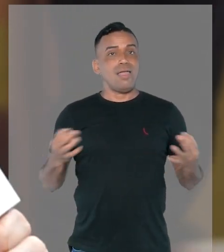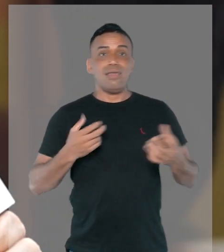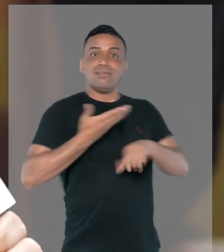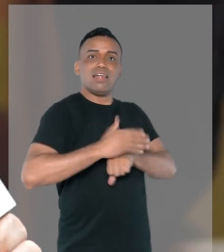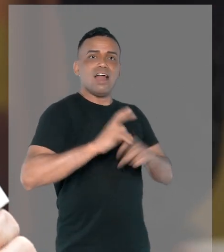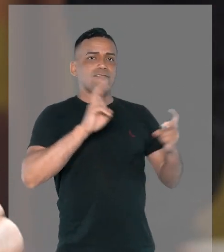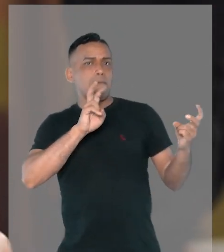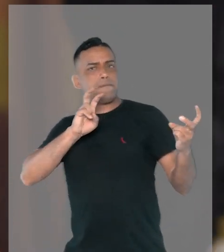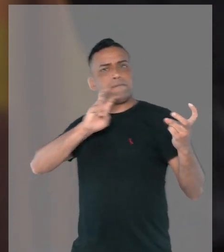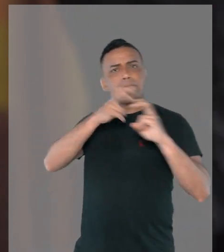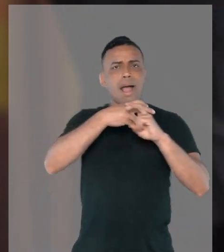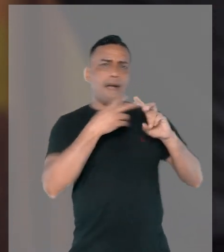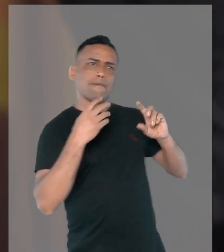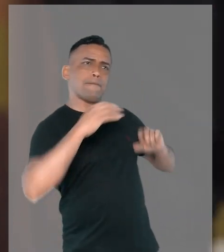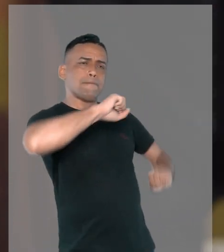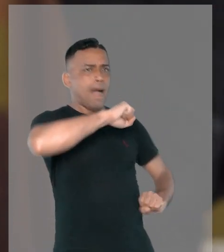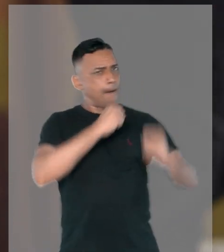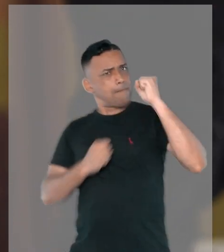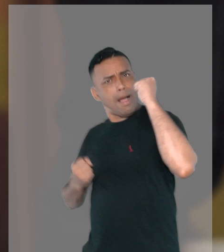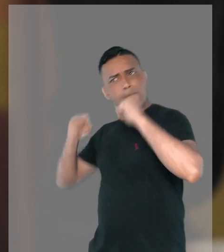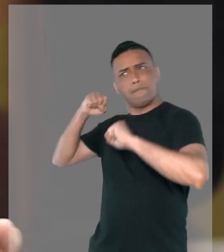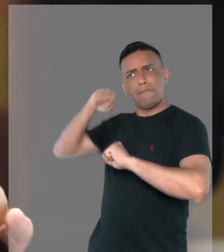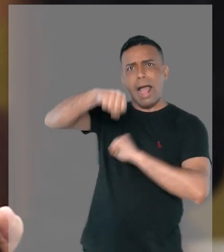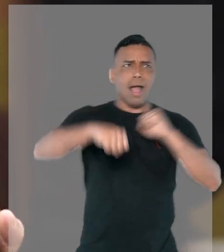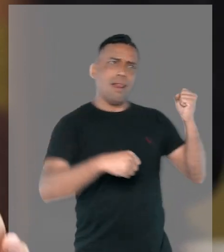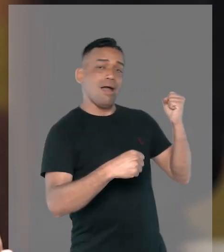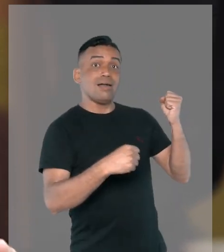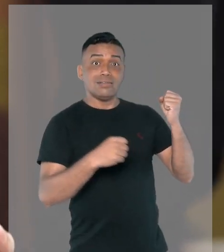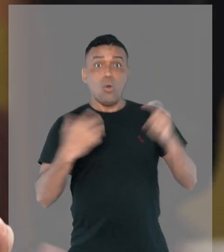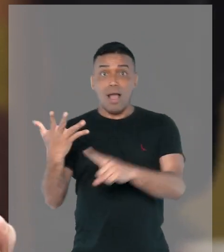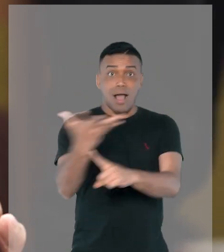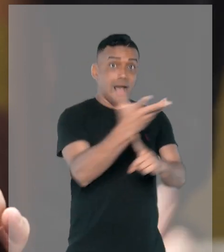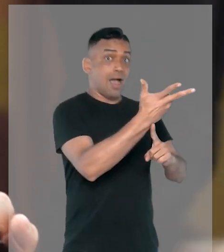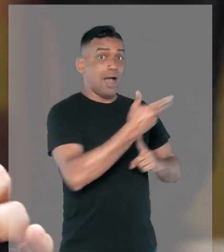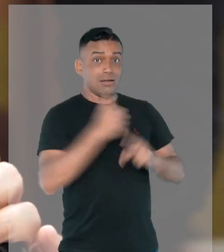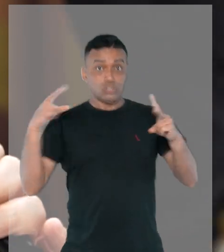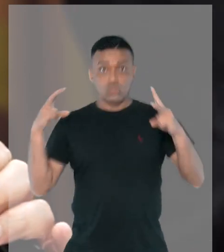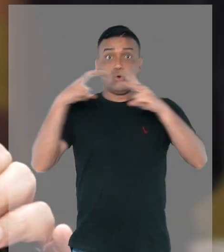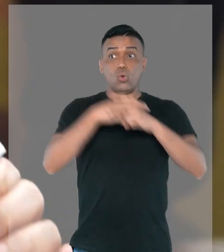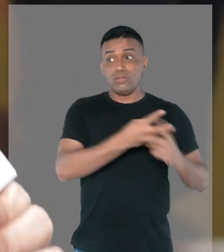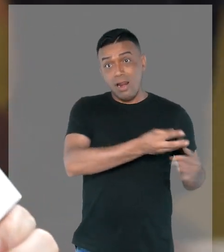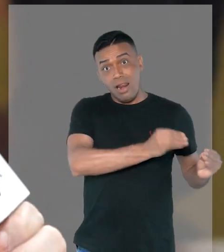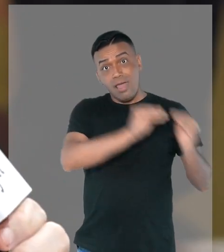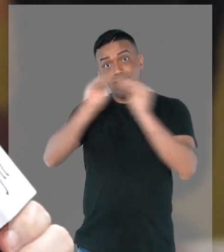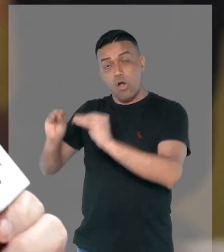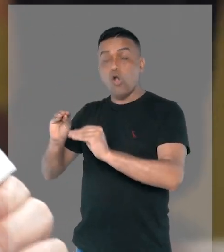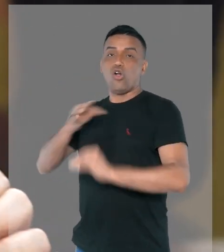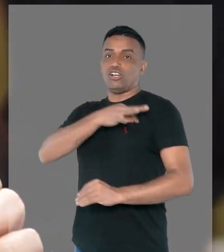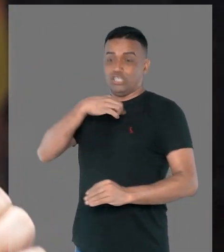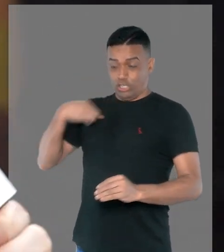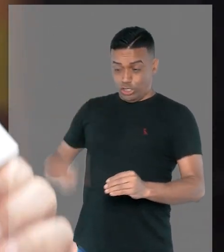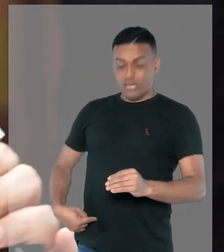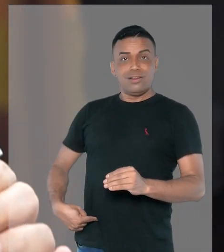Fu. Então, teria sido ele que levou artes marciais para a China, mas levou também o chá, que